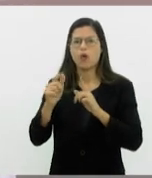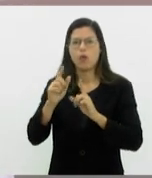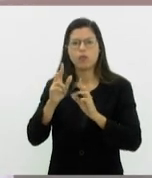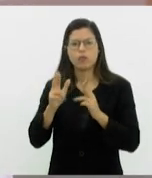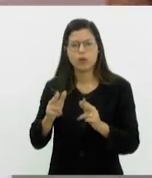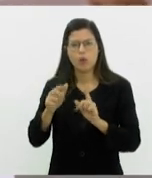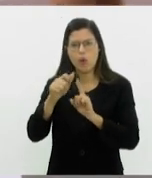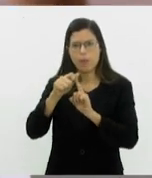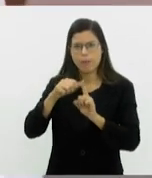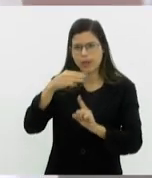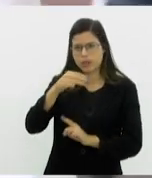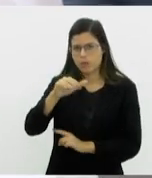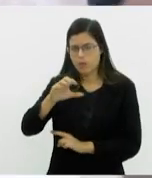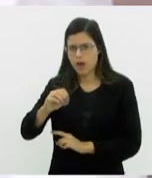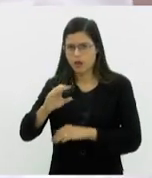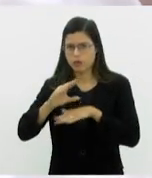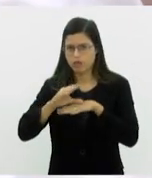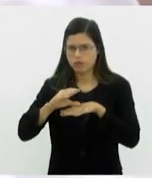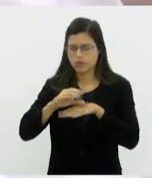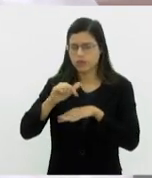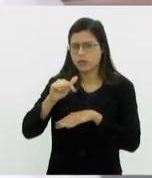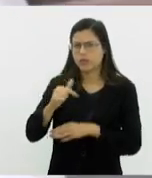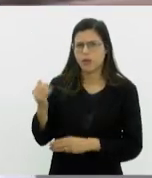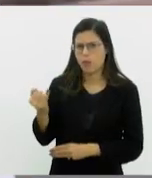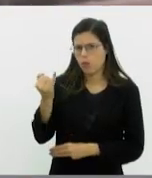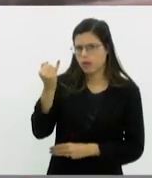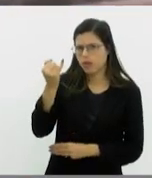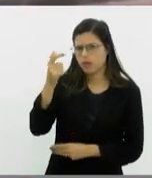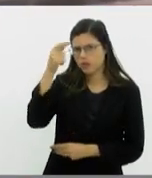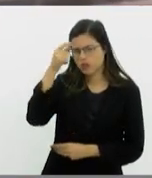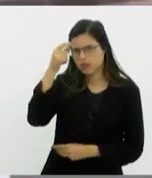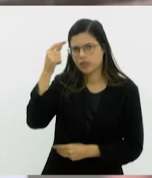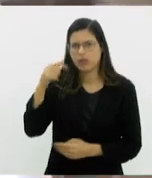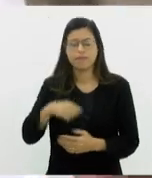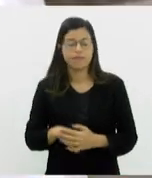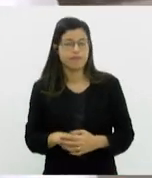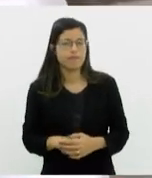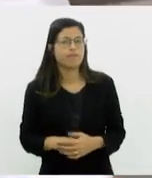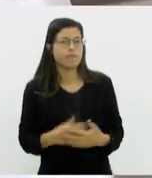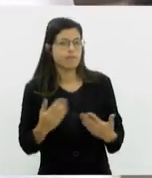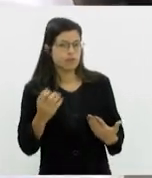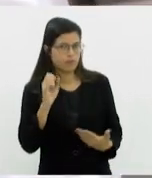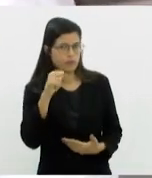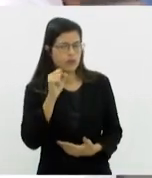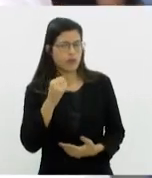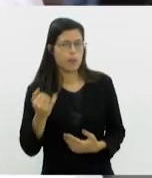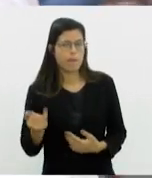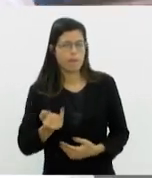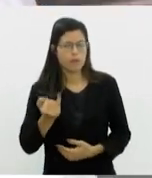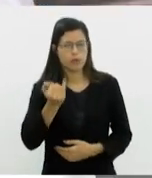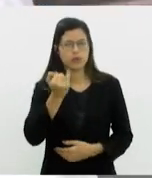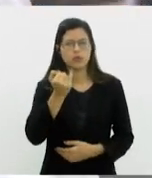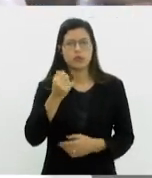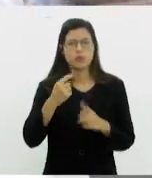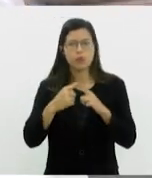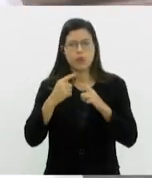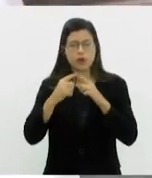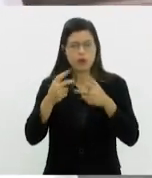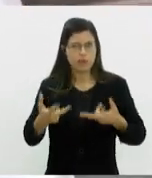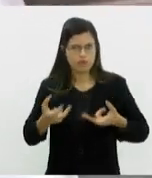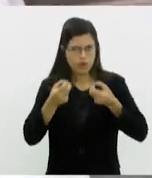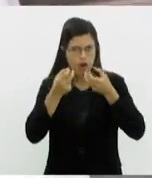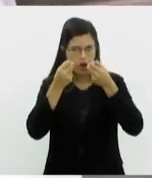para conscientizar e dar atenção a esse tema tão importante? Então, é muito importante porque assim, os tumores cerebrais eles